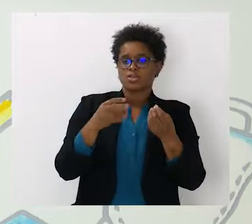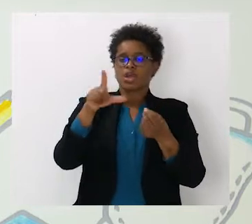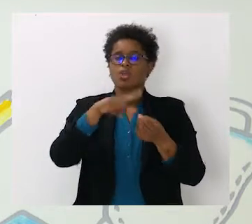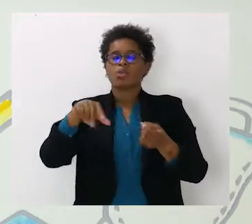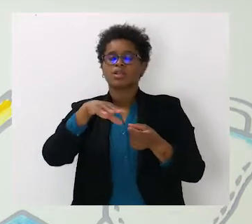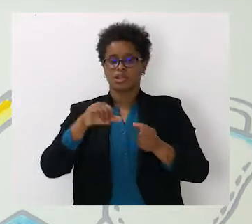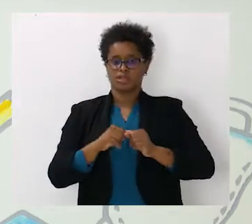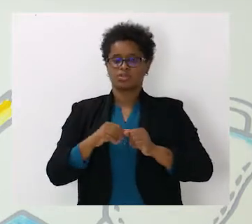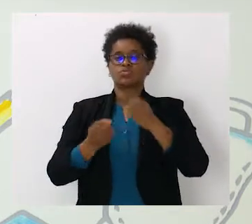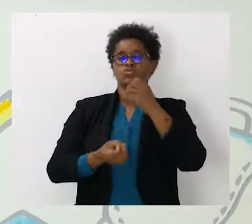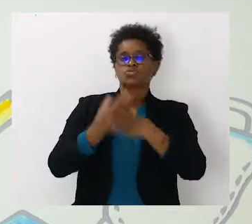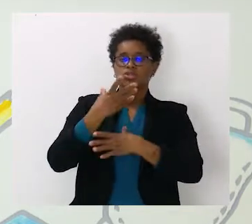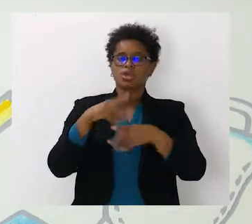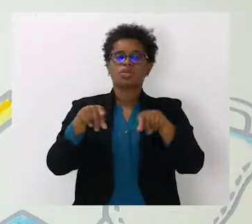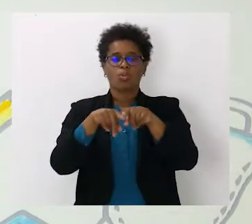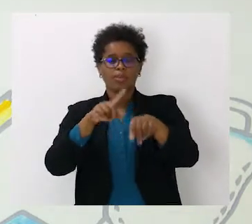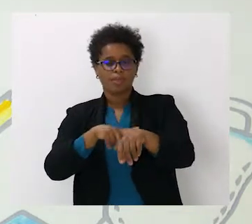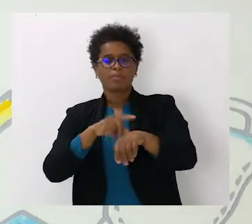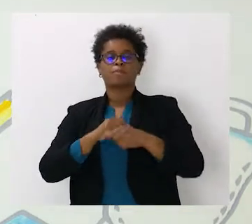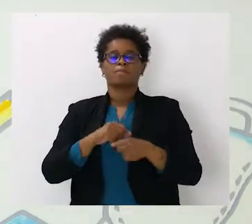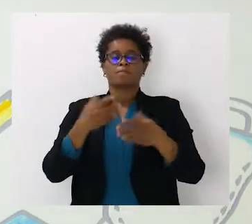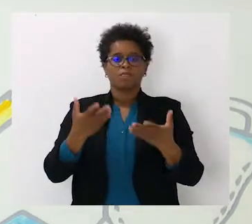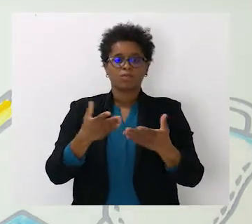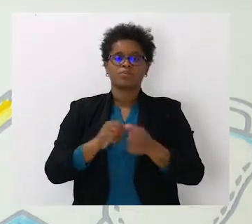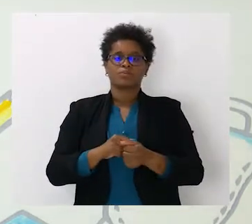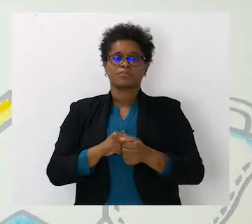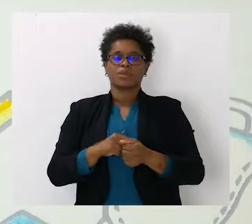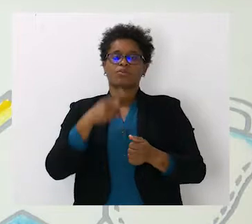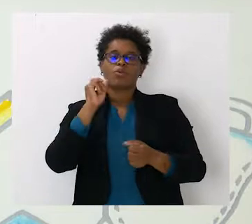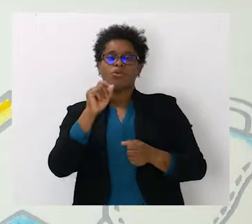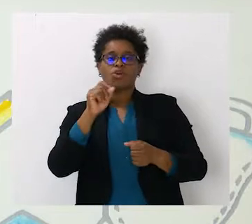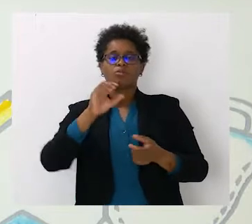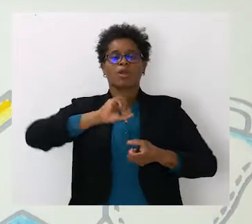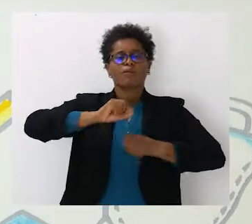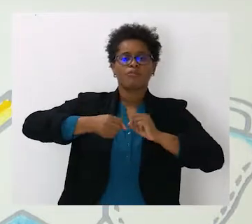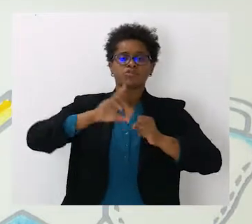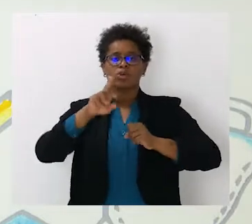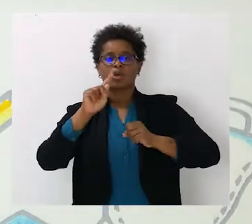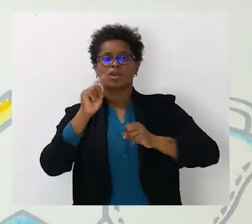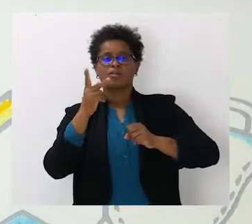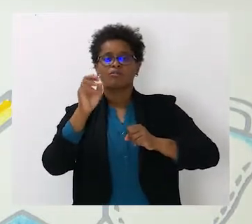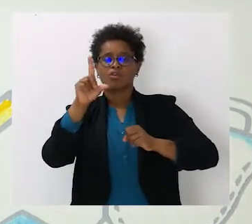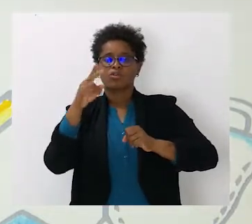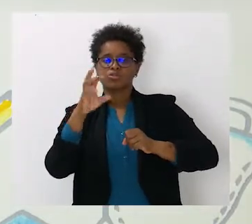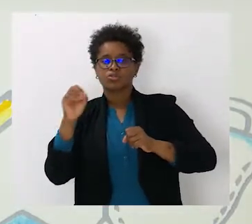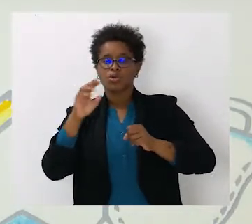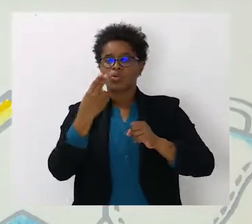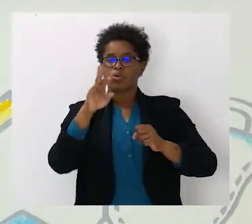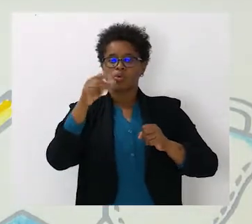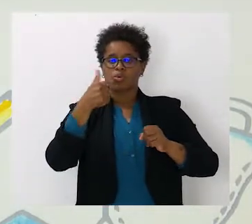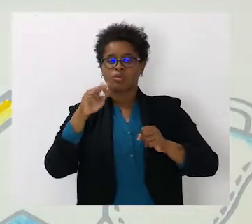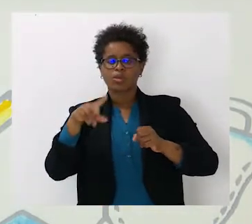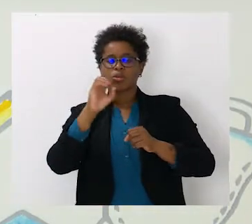várias localidades, surgiram ao mesmo tempo. Por isso que são chamados de revolução urbana.